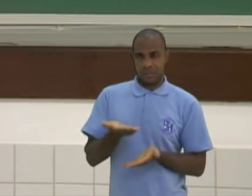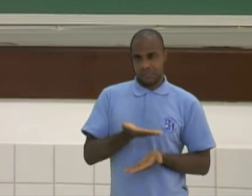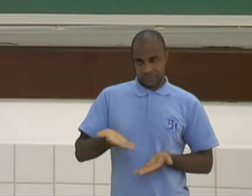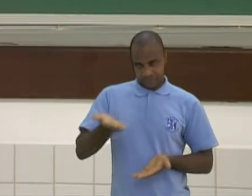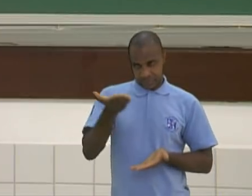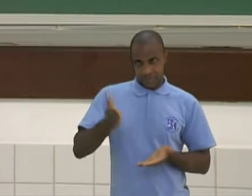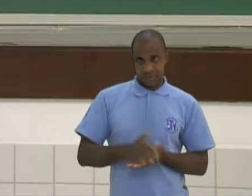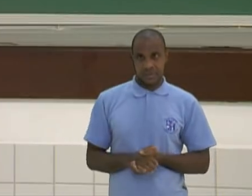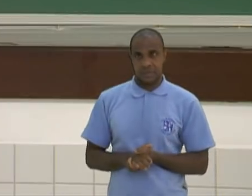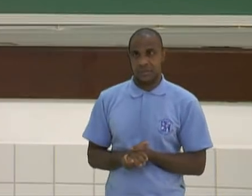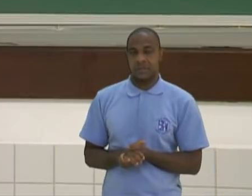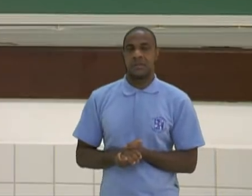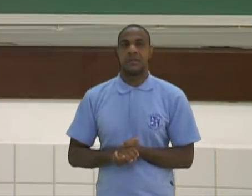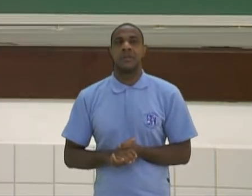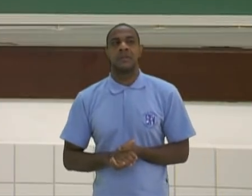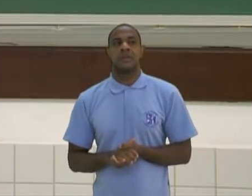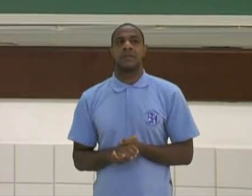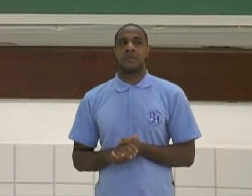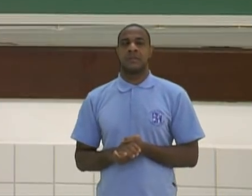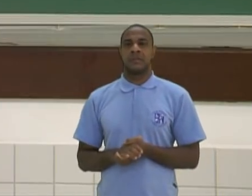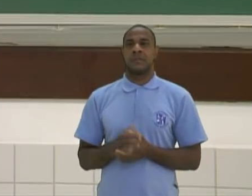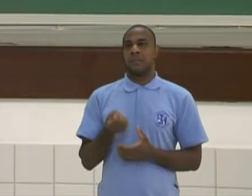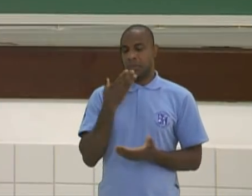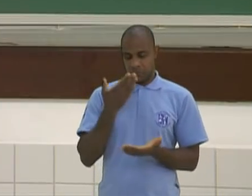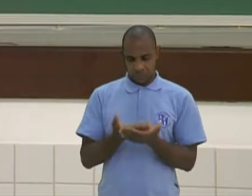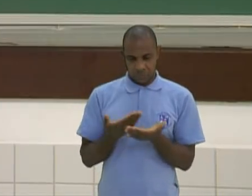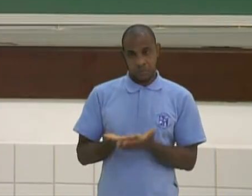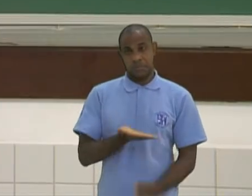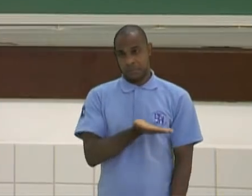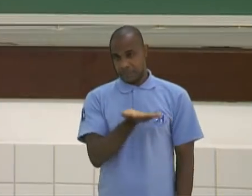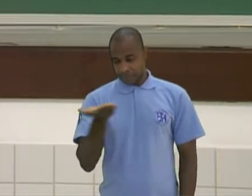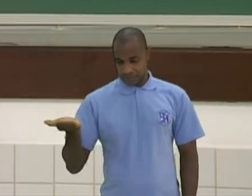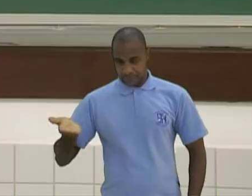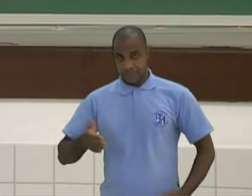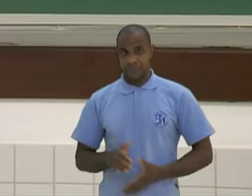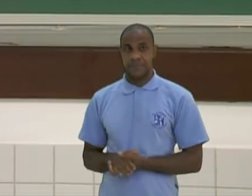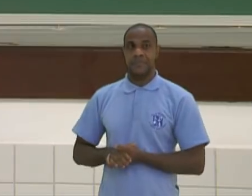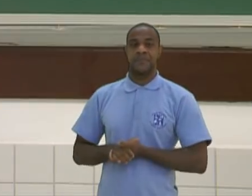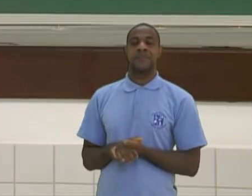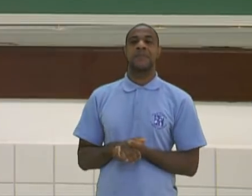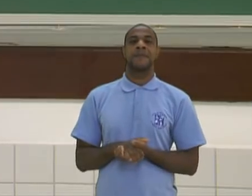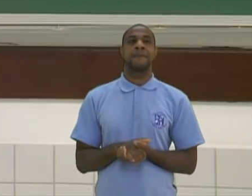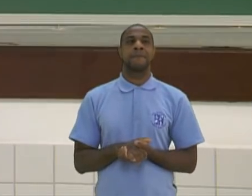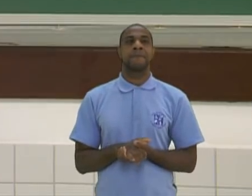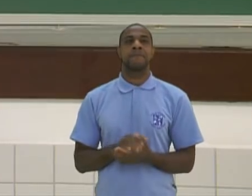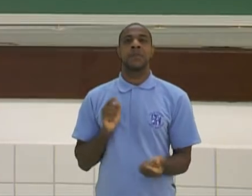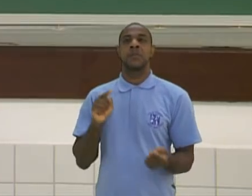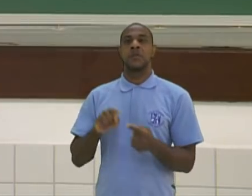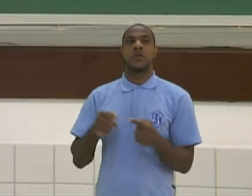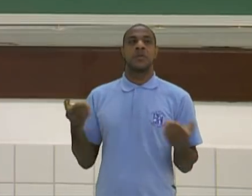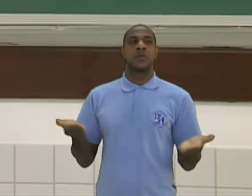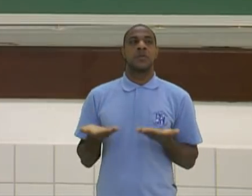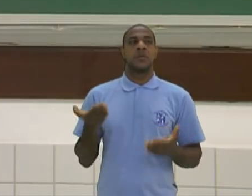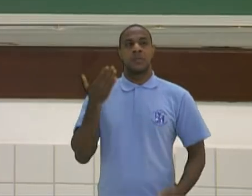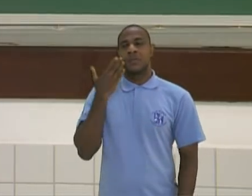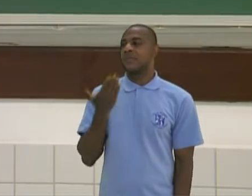na poltrona, vamos para mais uma aula, bom estudo para todos nós, embarque nessa aí. Os objetivos da nossa aula